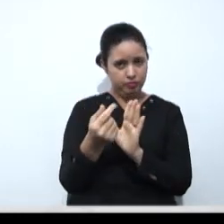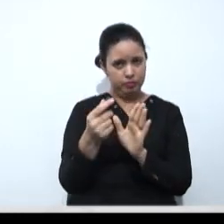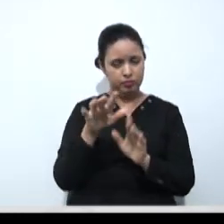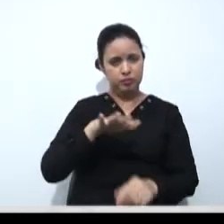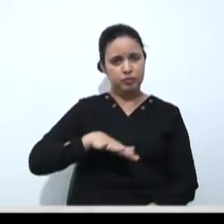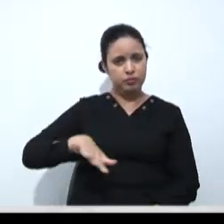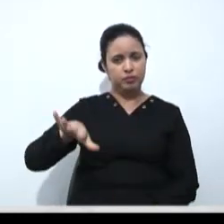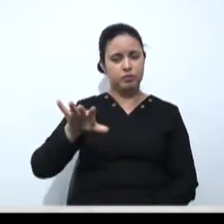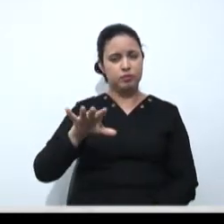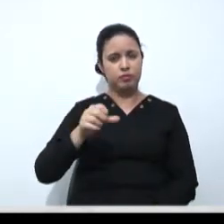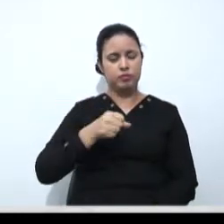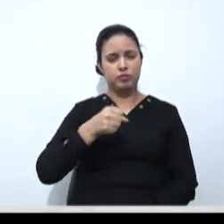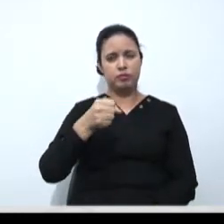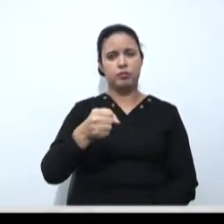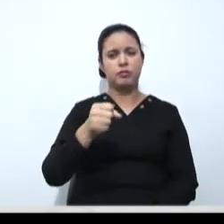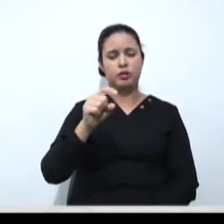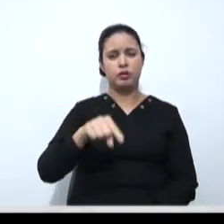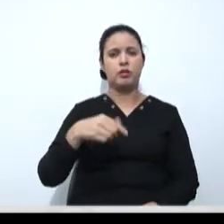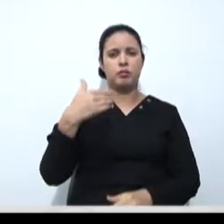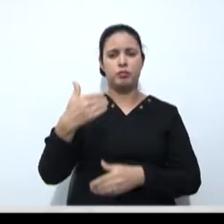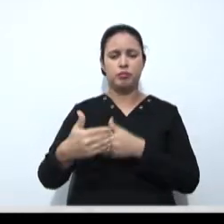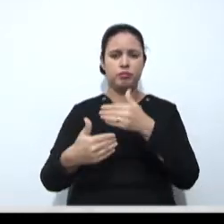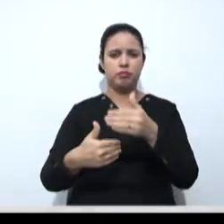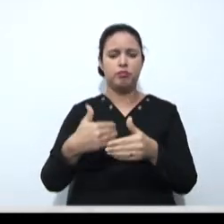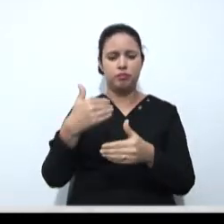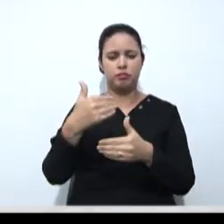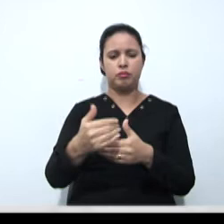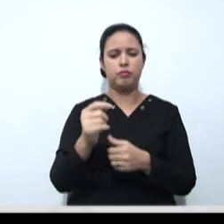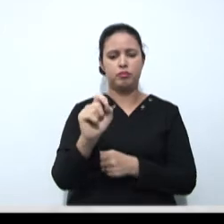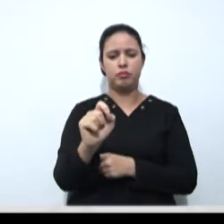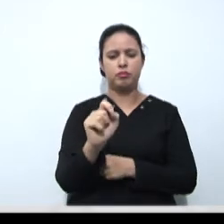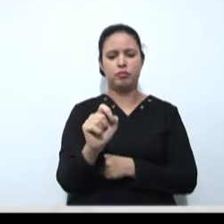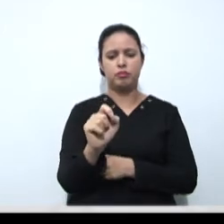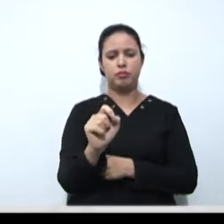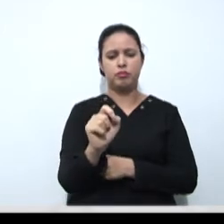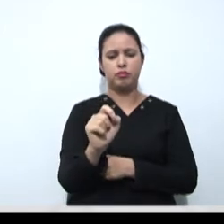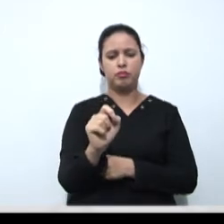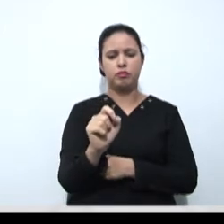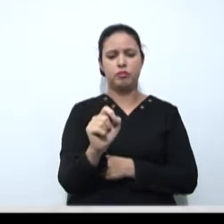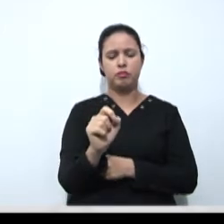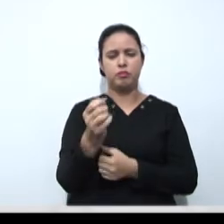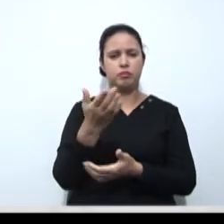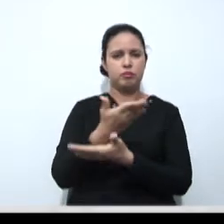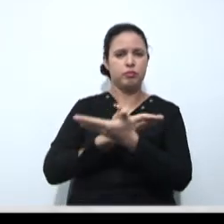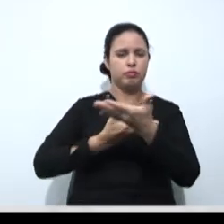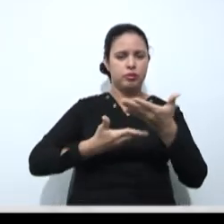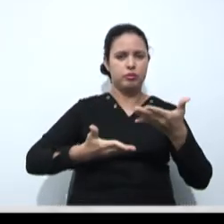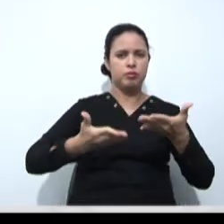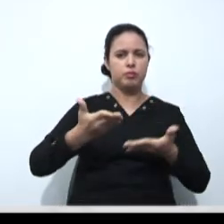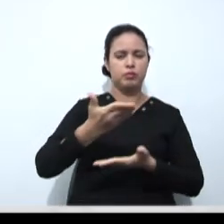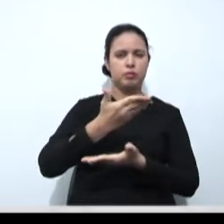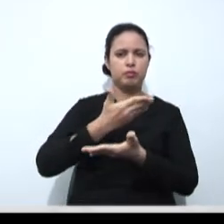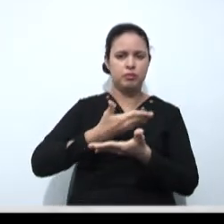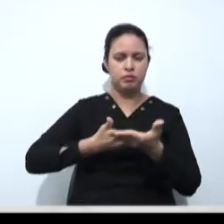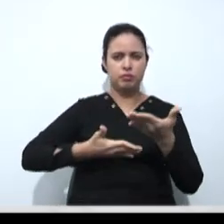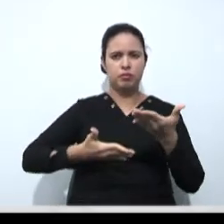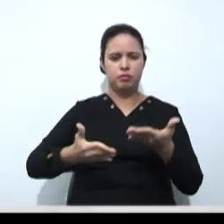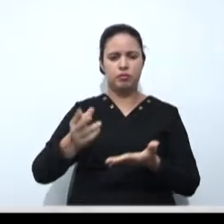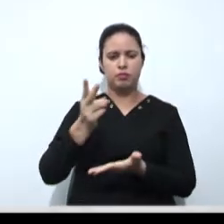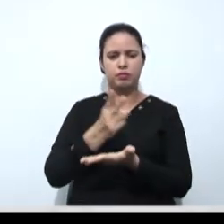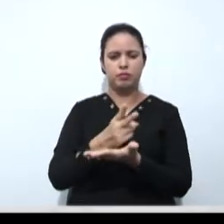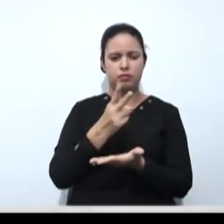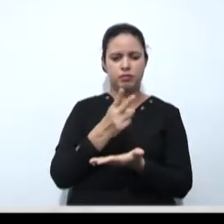está inserida. E é um processo que é cíclico, né, gente? É cíclico e ocorre o tempo todo. Aí